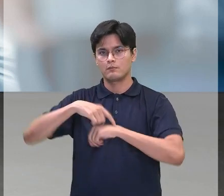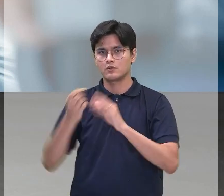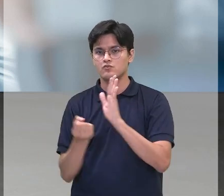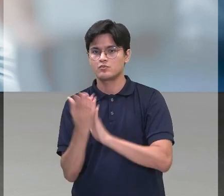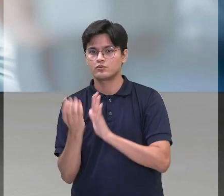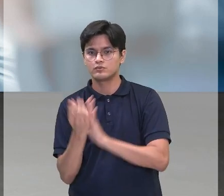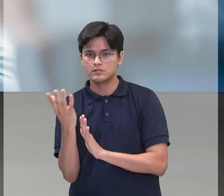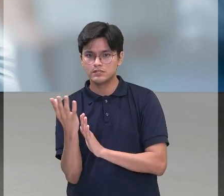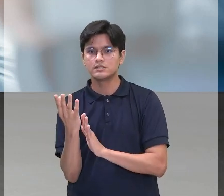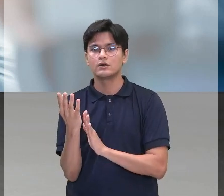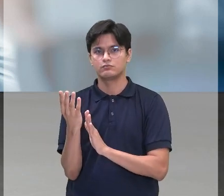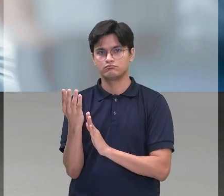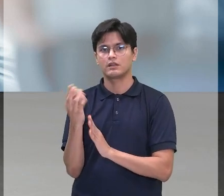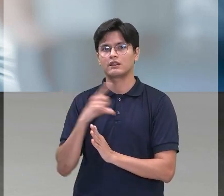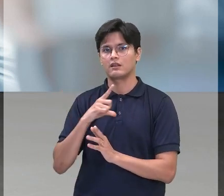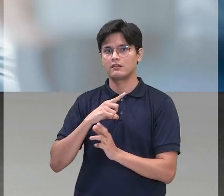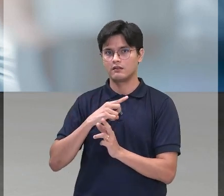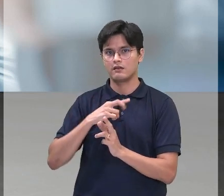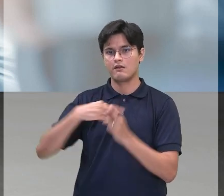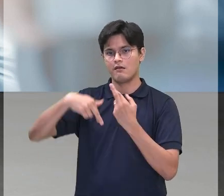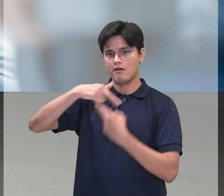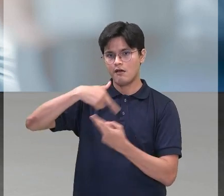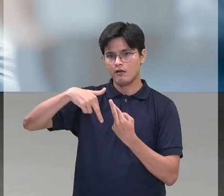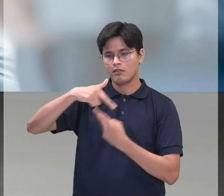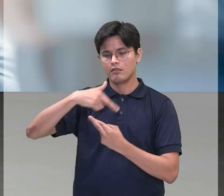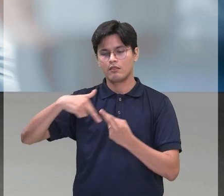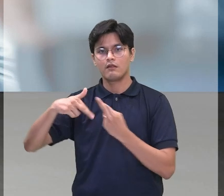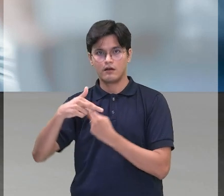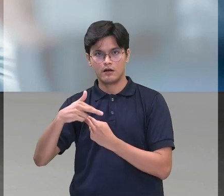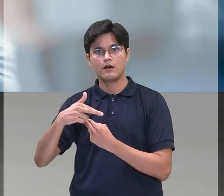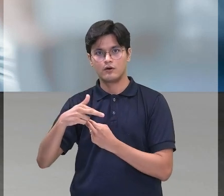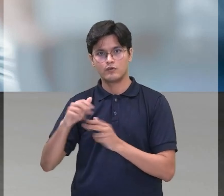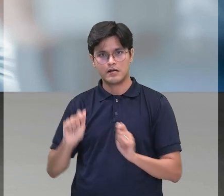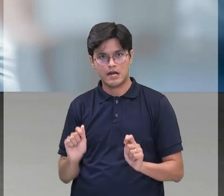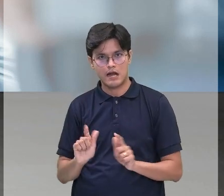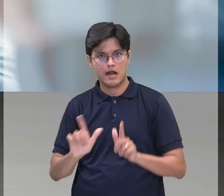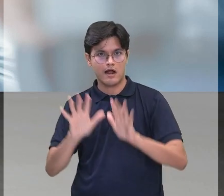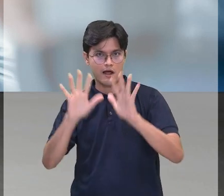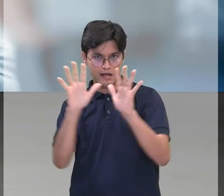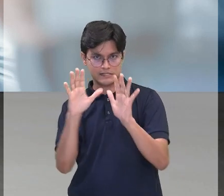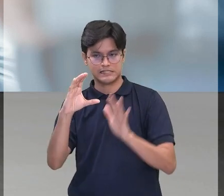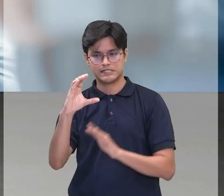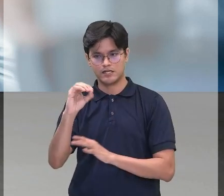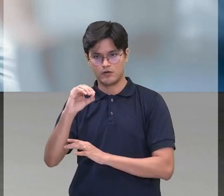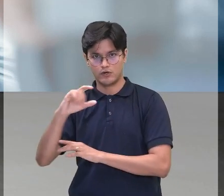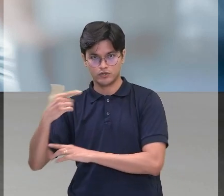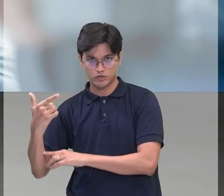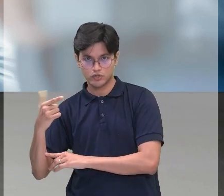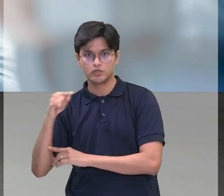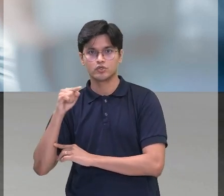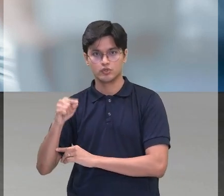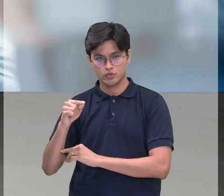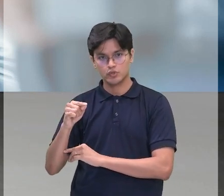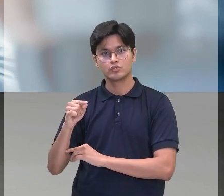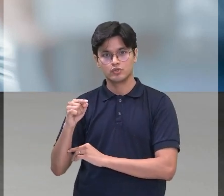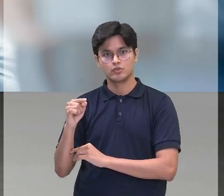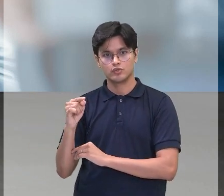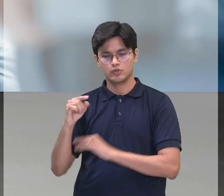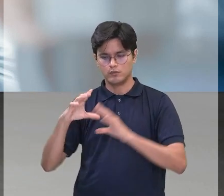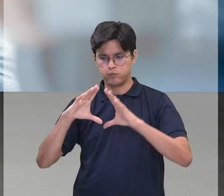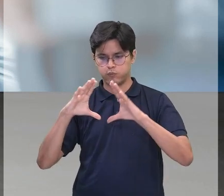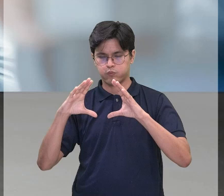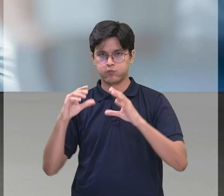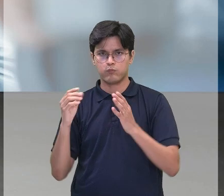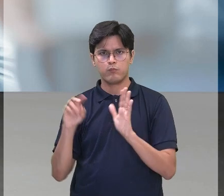faz com que seja liberado o gás carbônico. E o gás carbônico vai ocupando espaço e vai deixando,